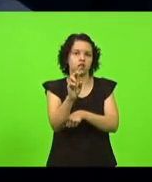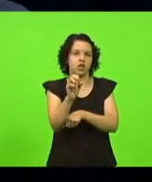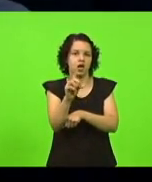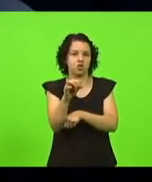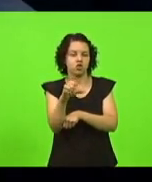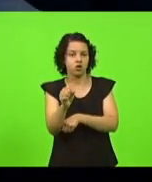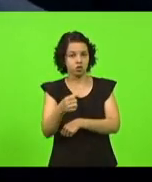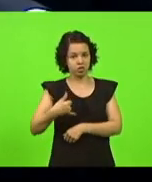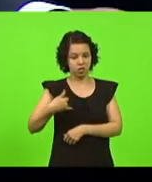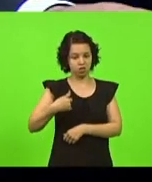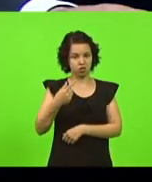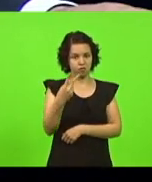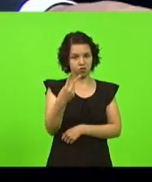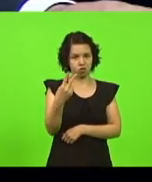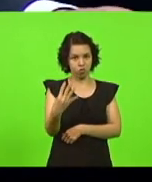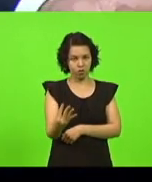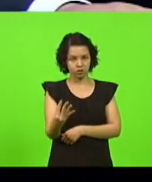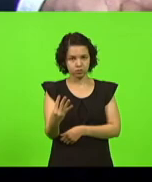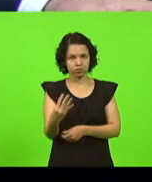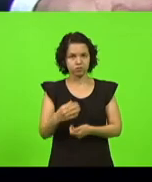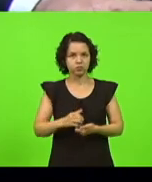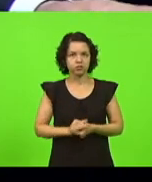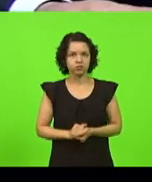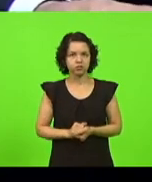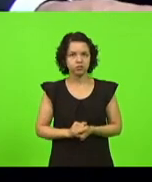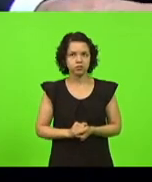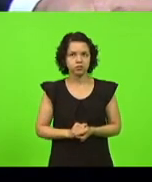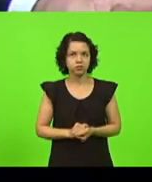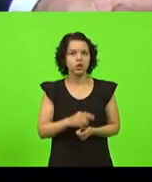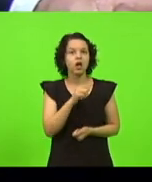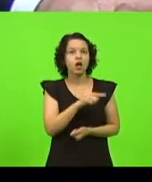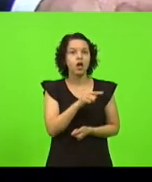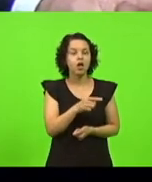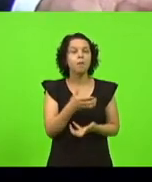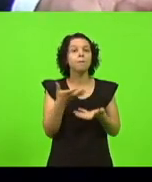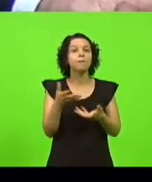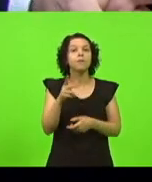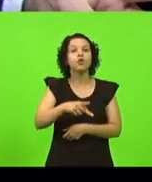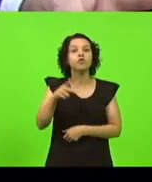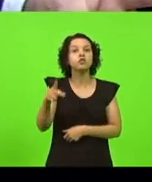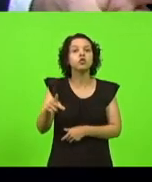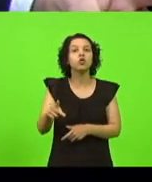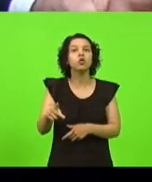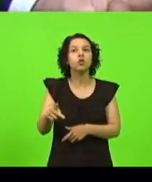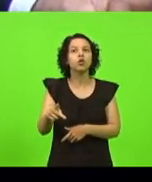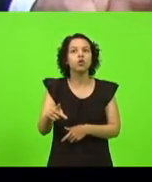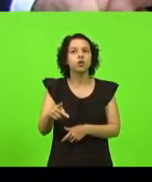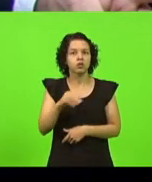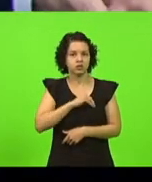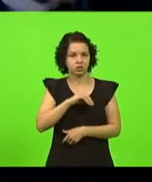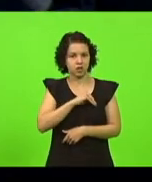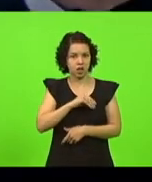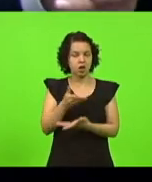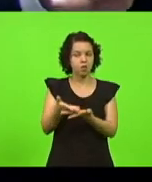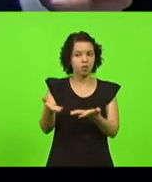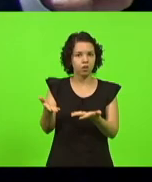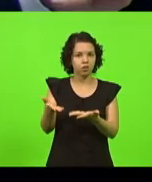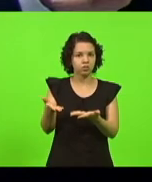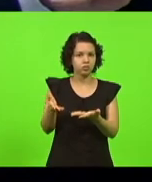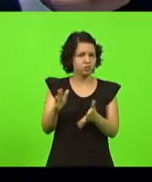anos de idade. Sabe quando ele vai querer ser professor? Com esse salário que eles pagam aí?